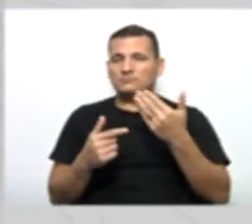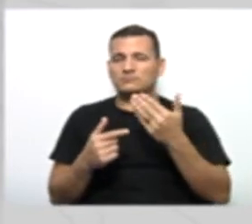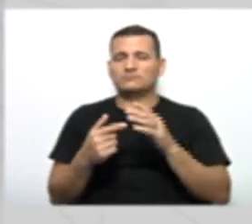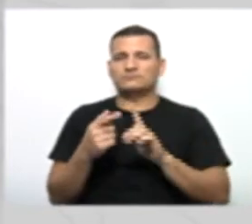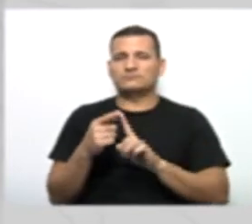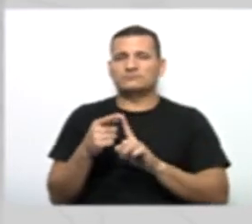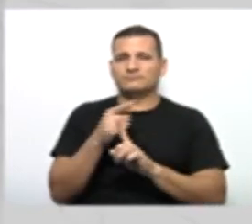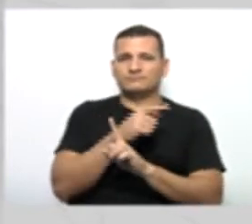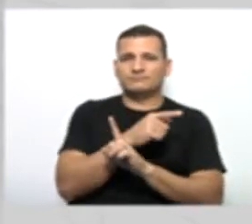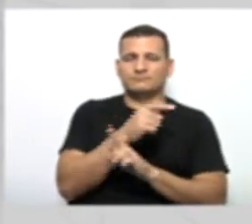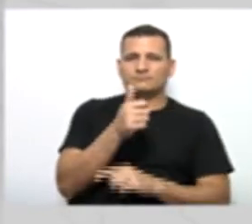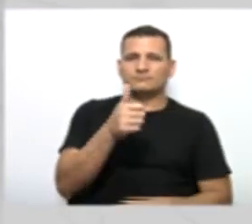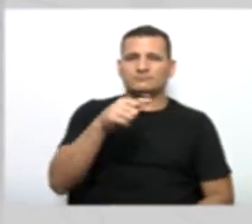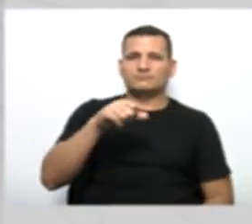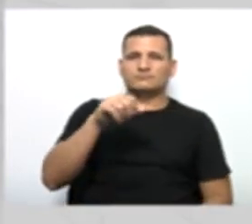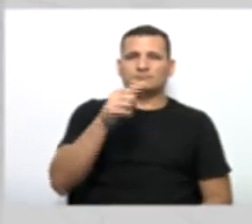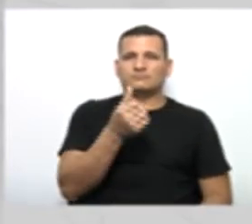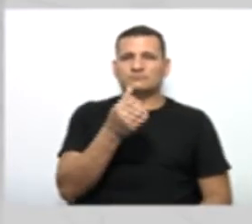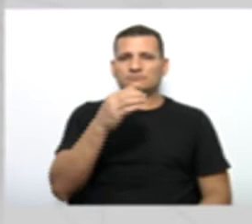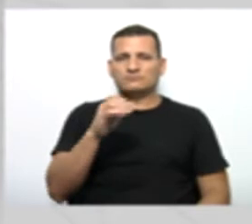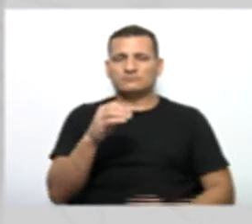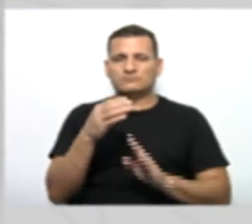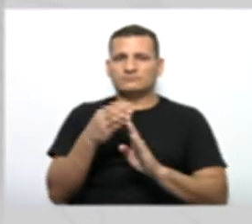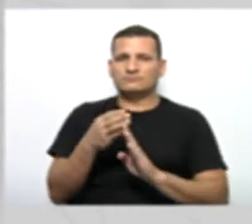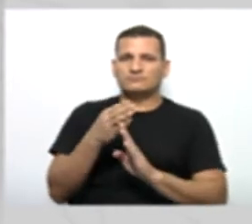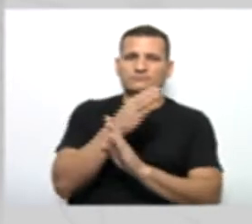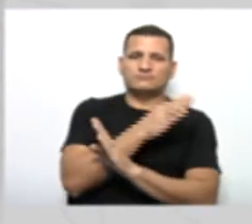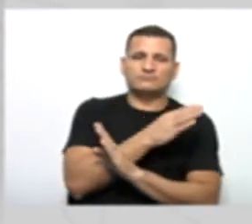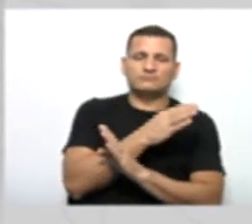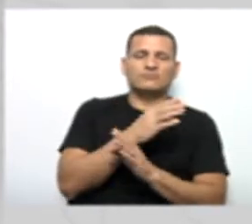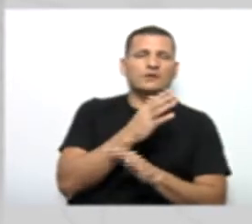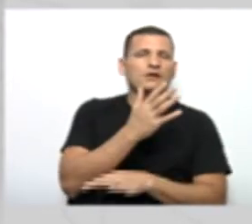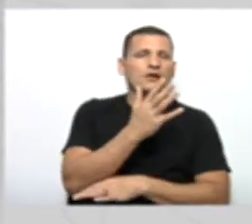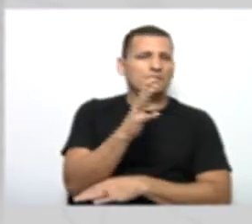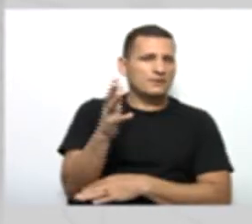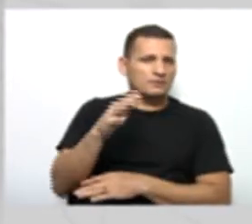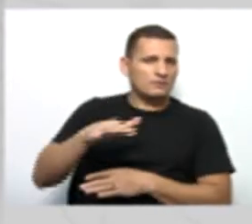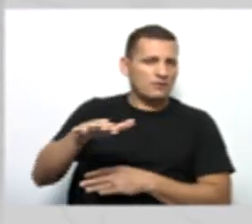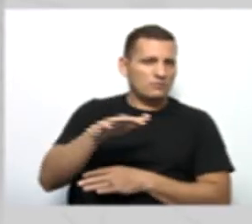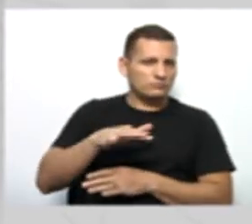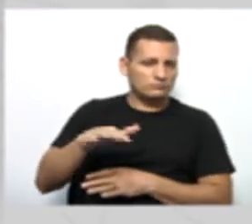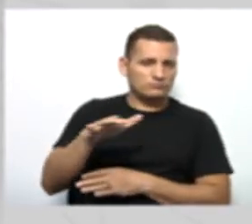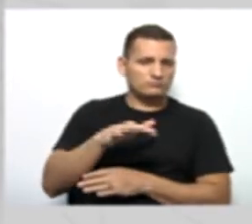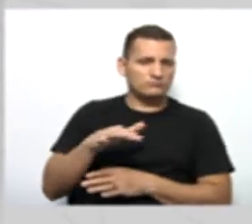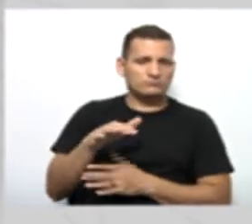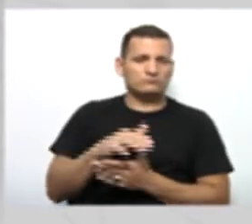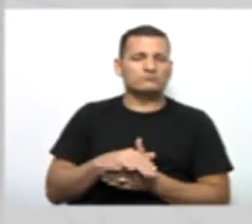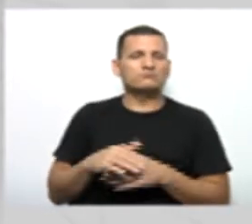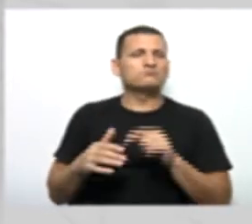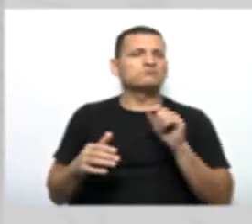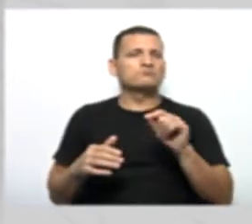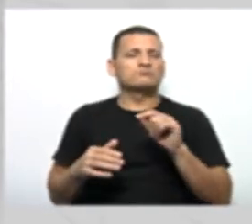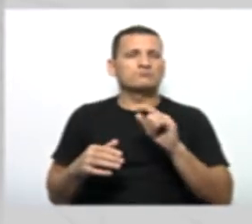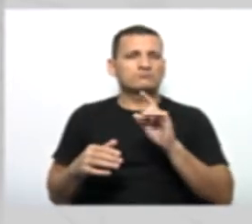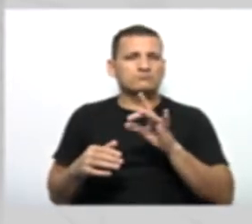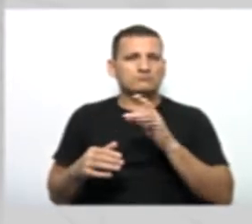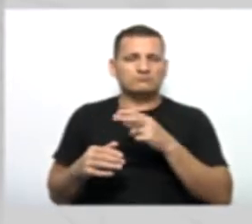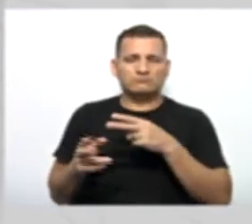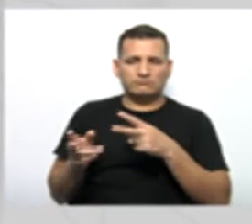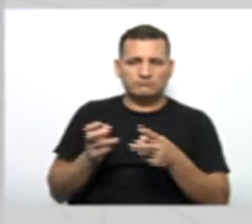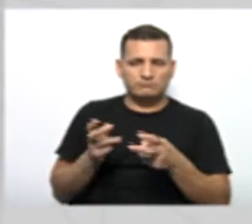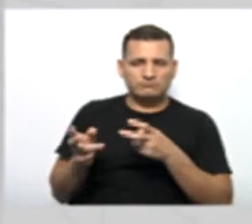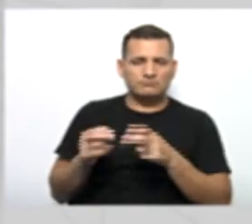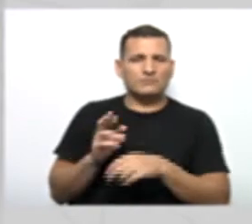1960, a questão ambiental era tratada basicamente por exploração de